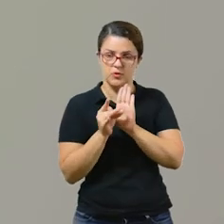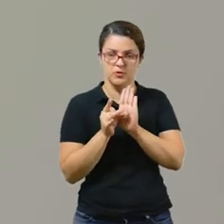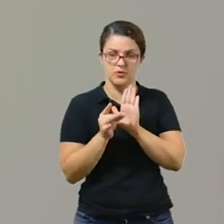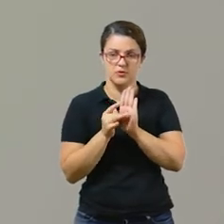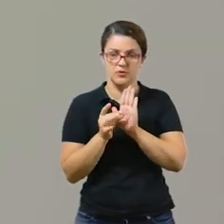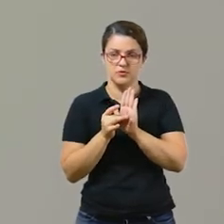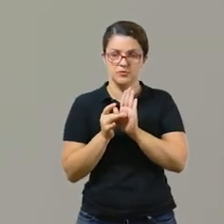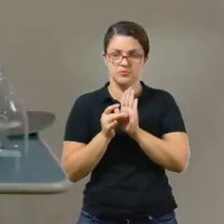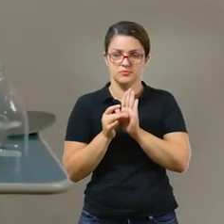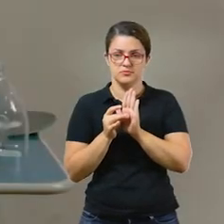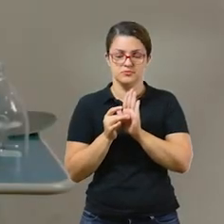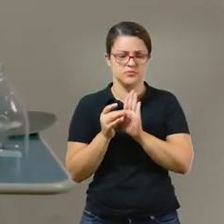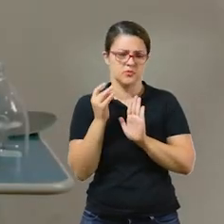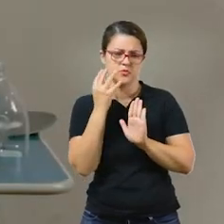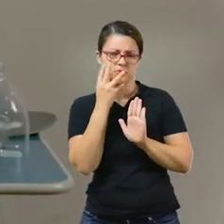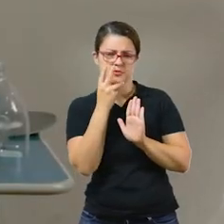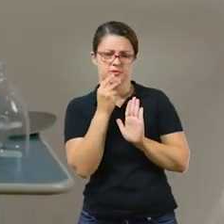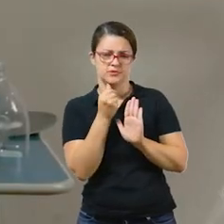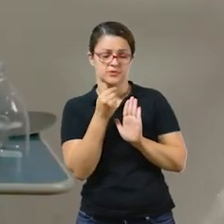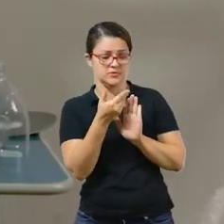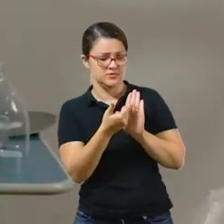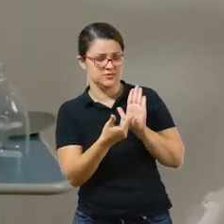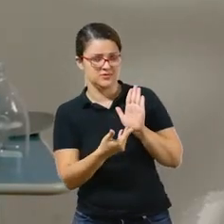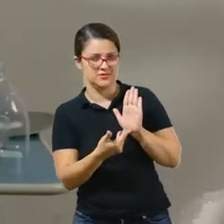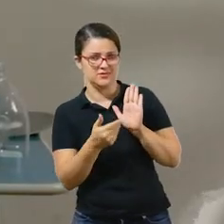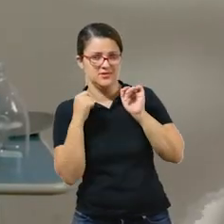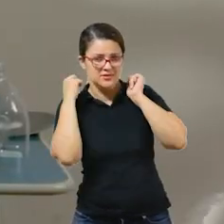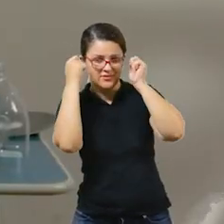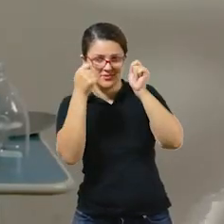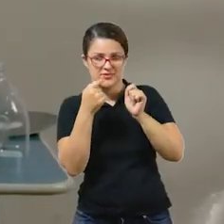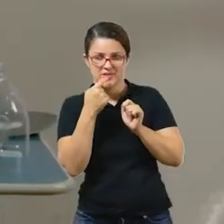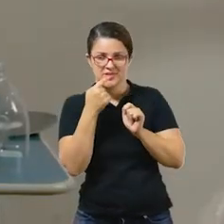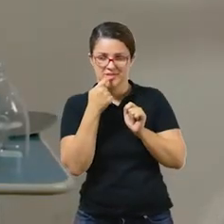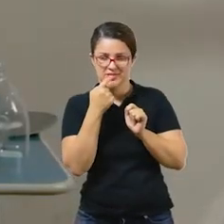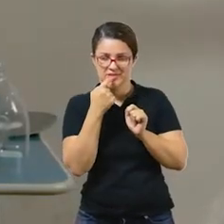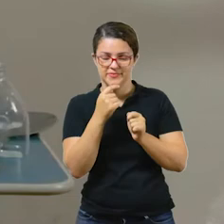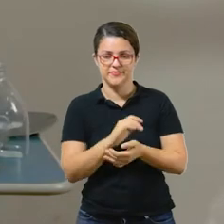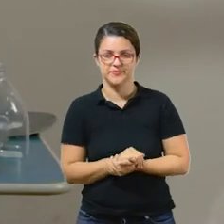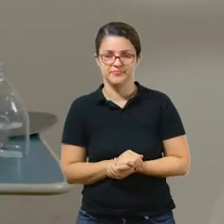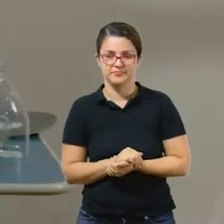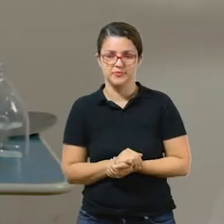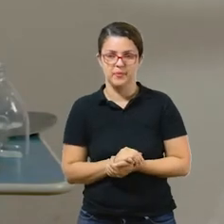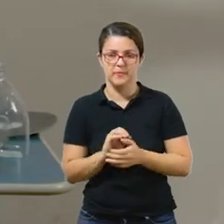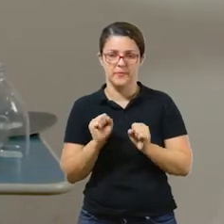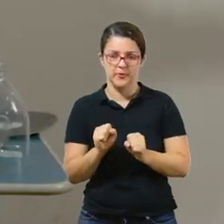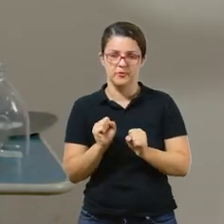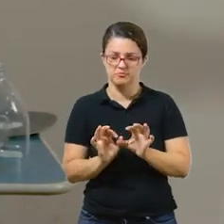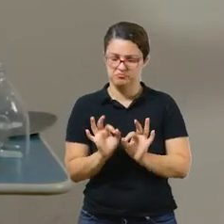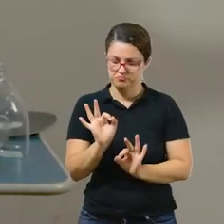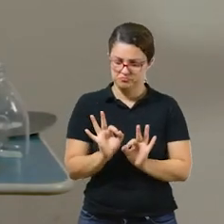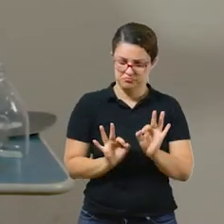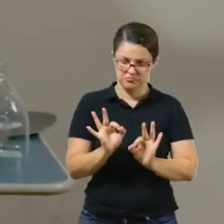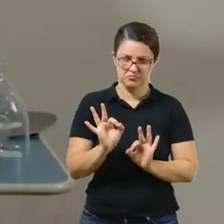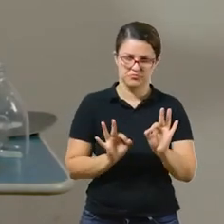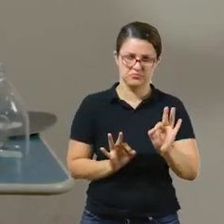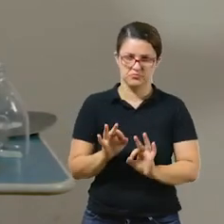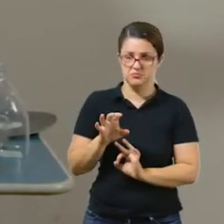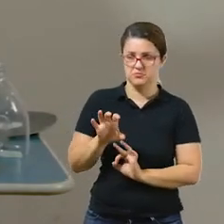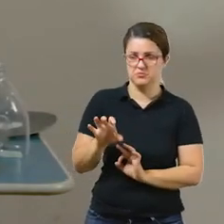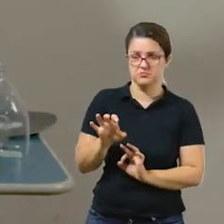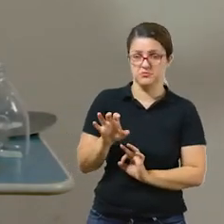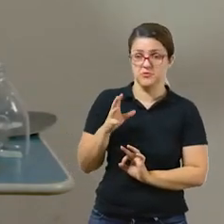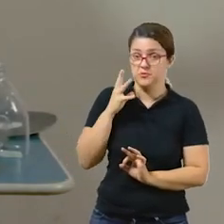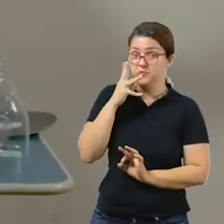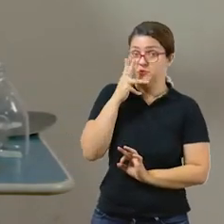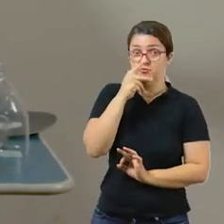tá? E ela vai ficar bem bonitinha, fica assim a nossa Chapeuzinho. E vocês podem fazer a decoração que quiser, para deixar